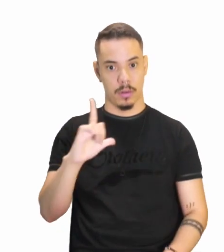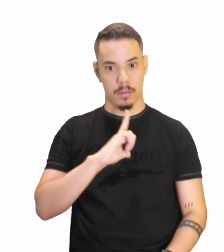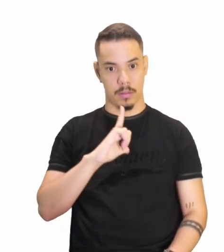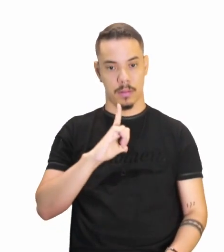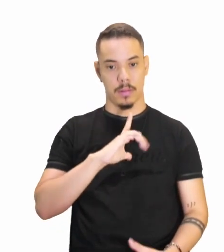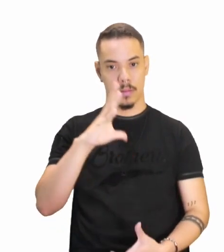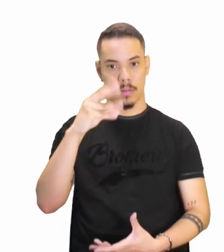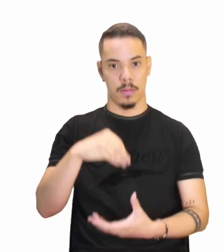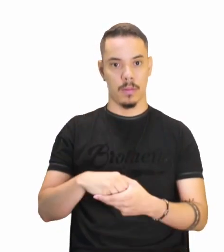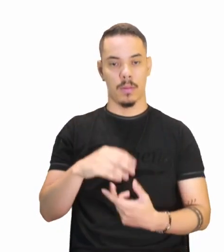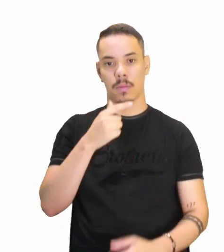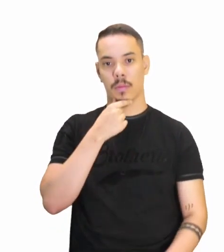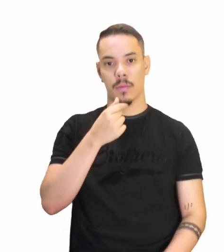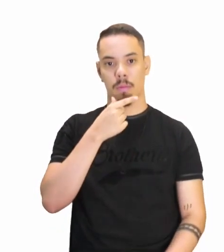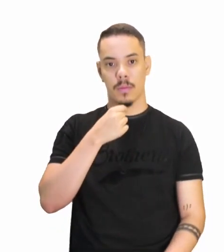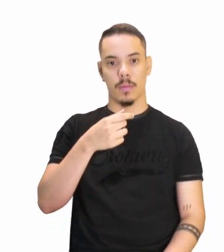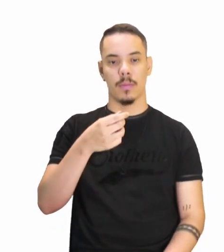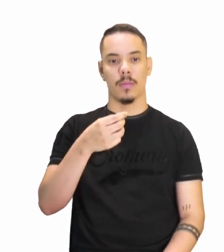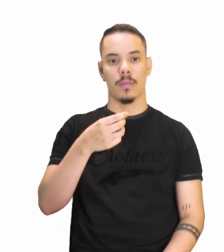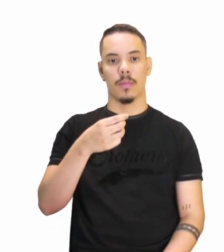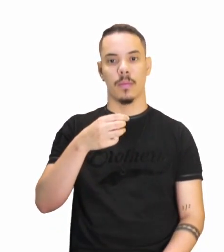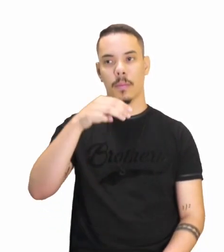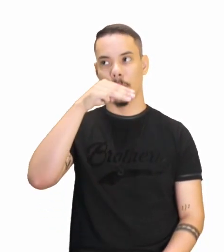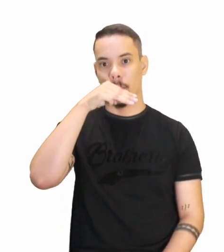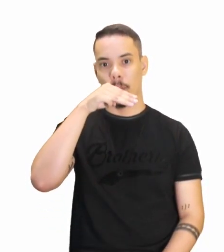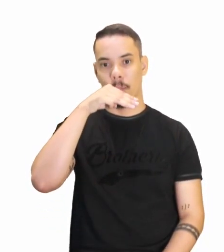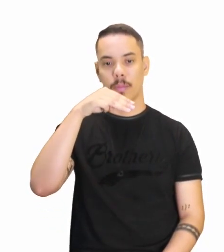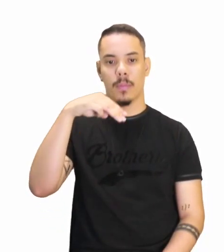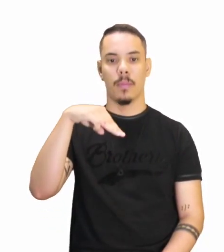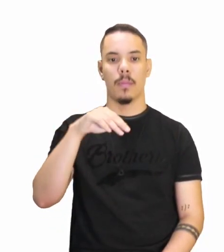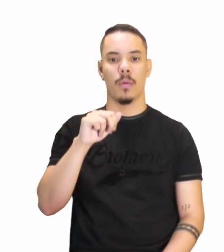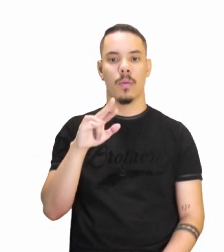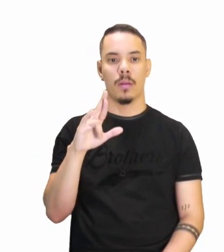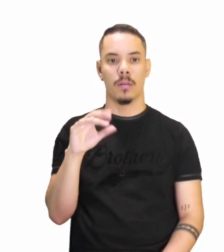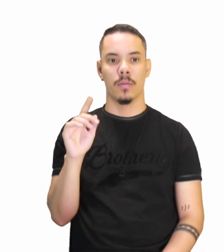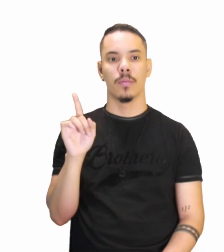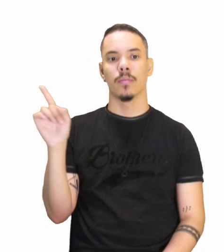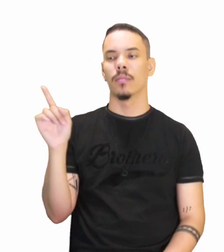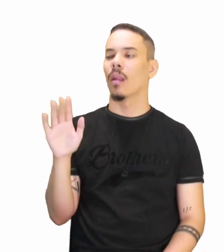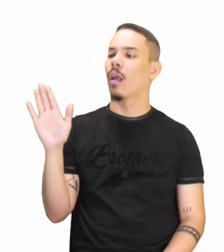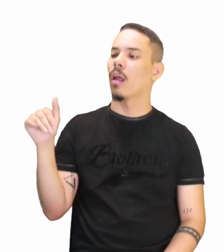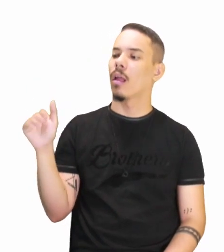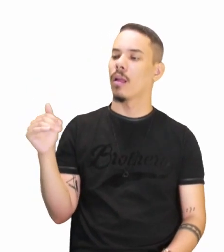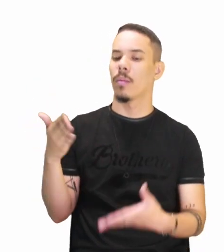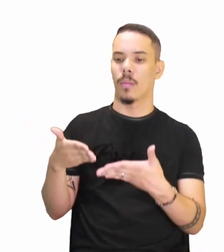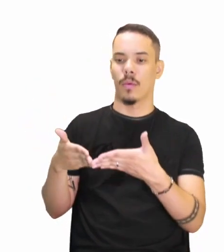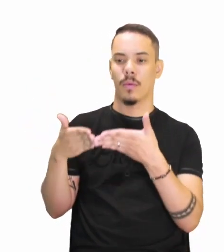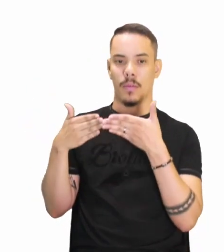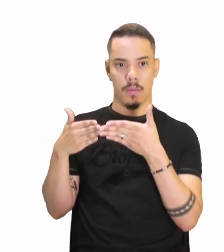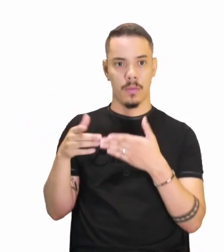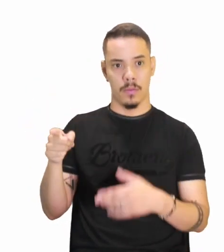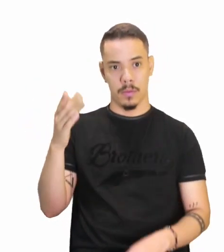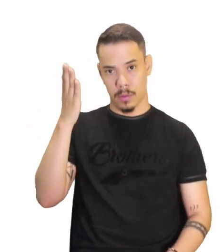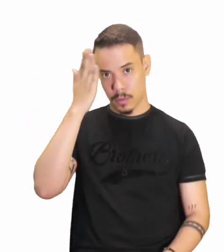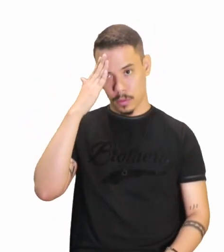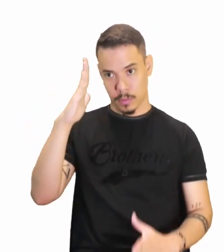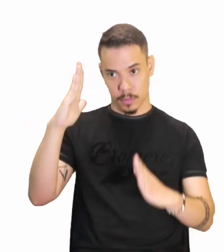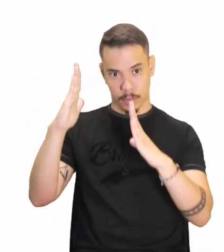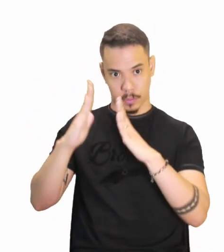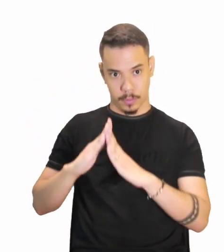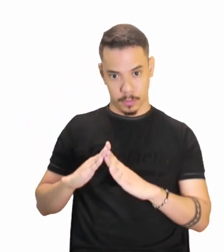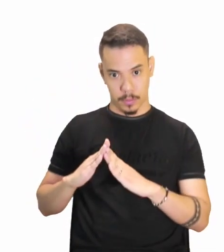do Maurício de Sousa você vai perceber Ei por favor você sabe onde mora